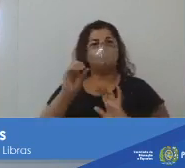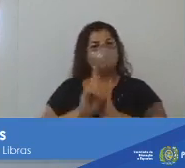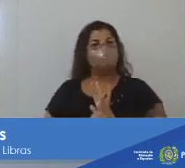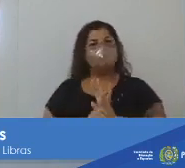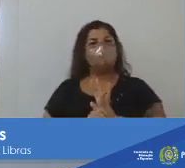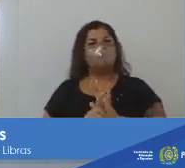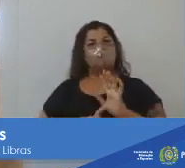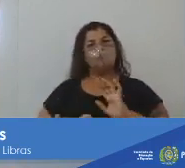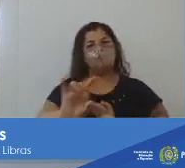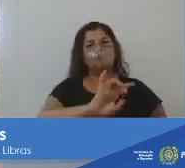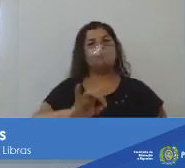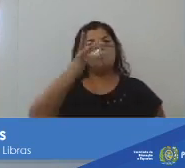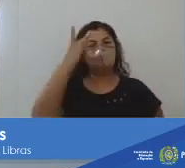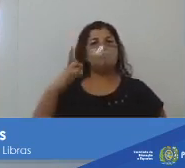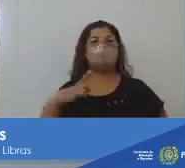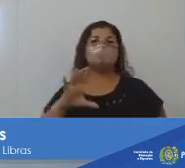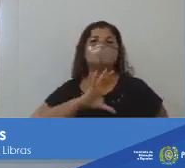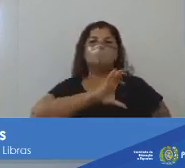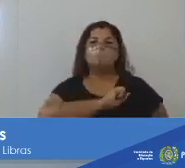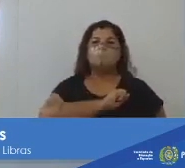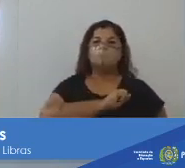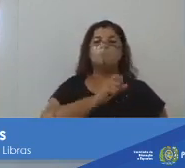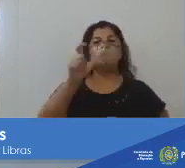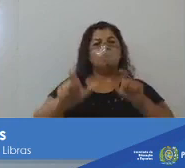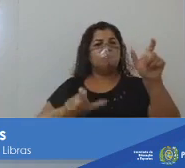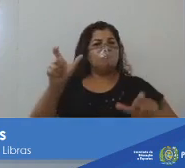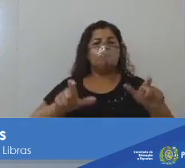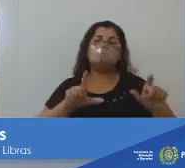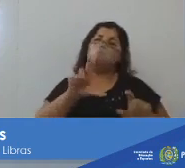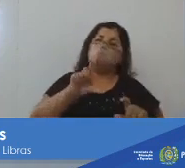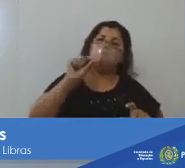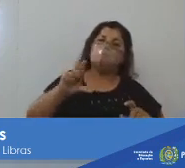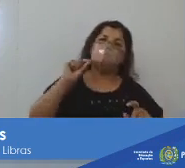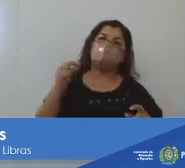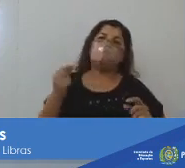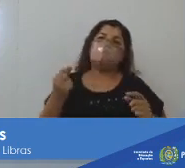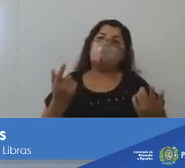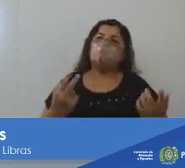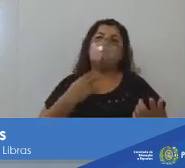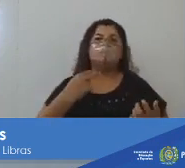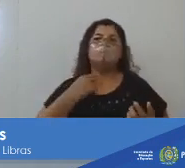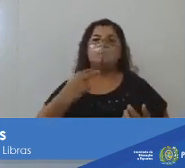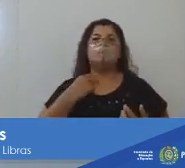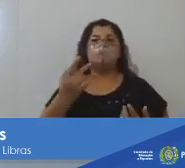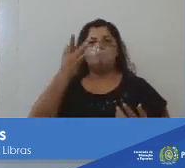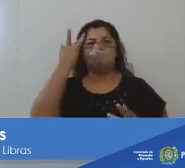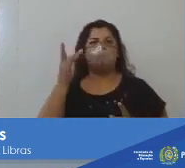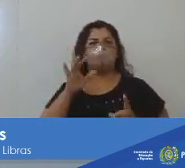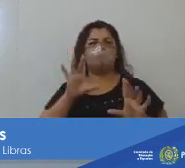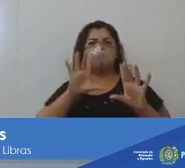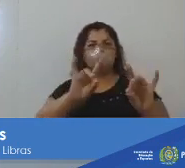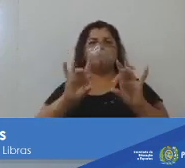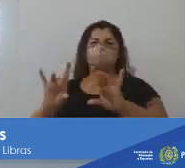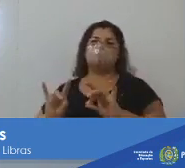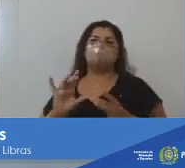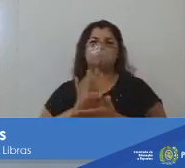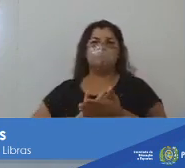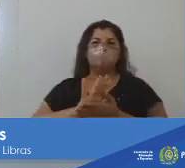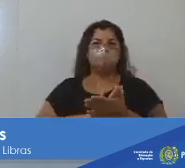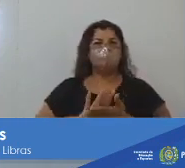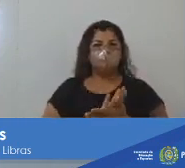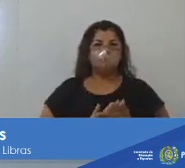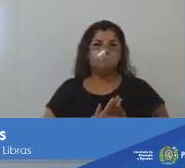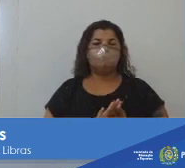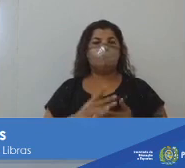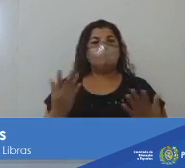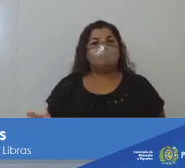você tem de amar a pessoa que você escolheu amar, é uma coisa que não pode ter interferência de ninguém.